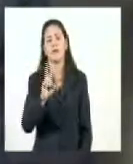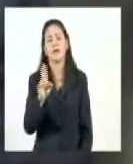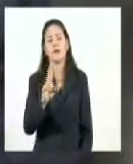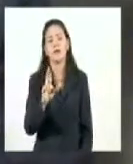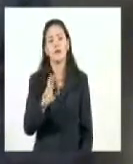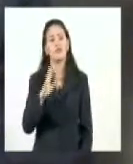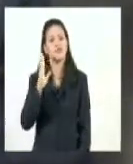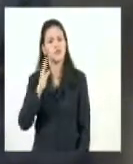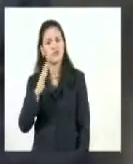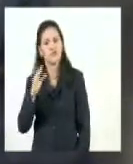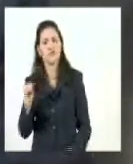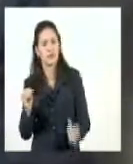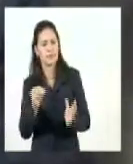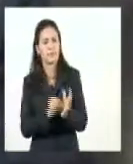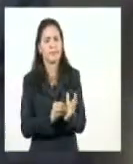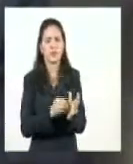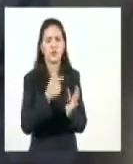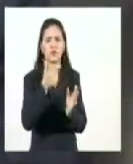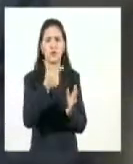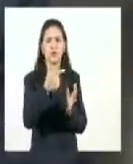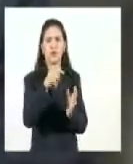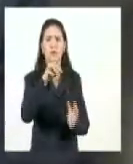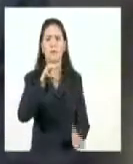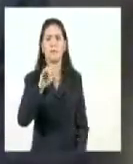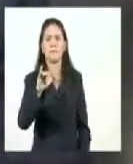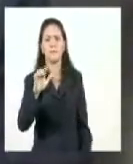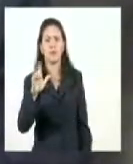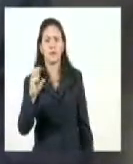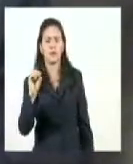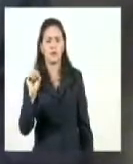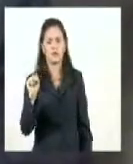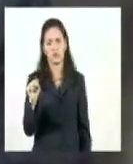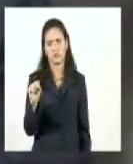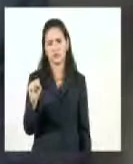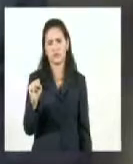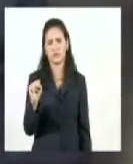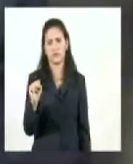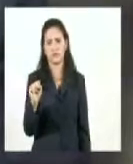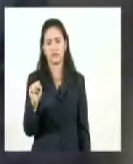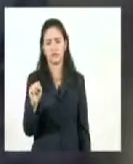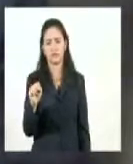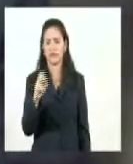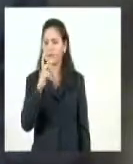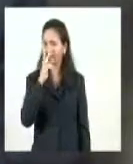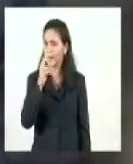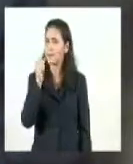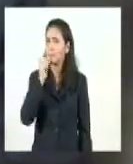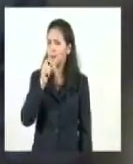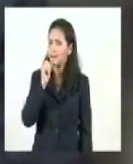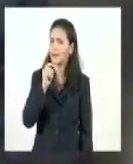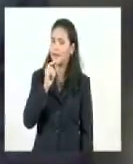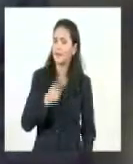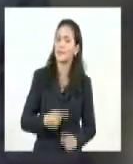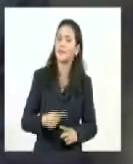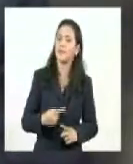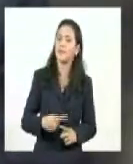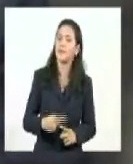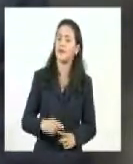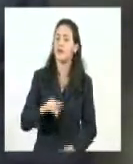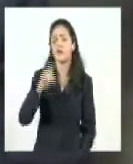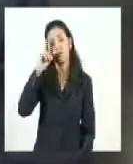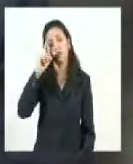milhões. E a única nota que ele baixa parece piada, porque o governador baixou um decreto dia 25 de